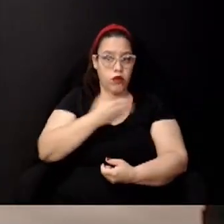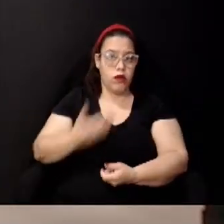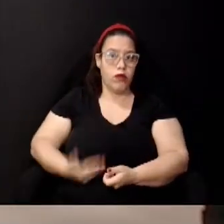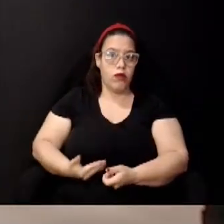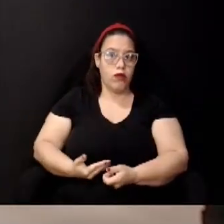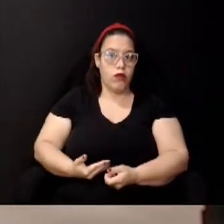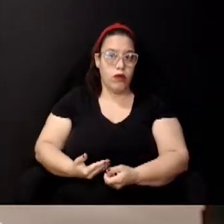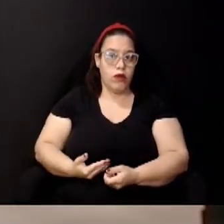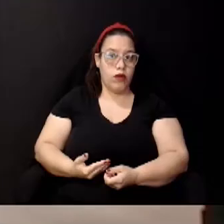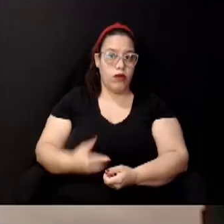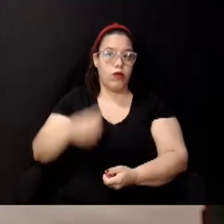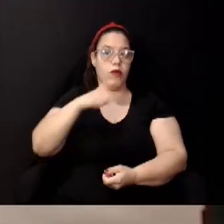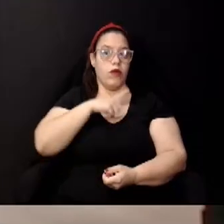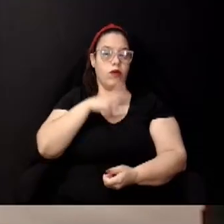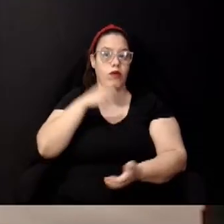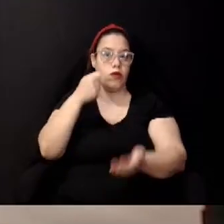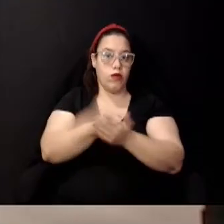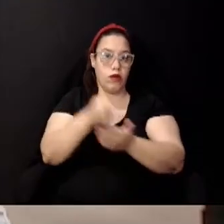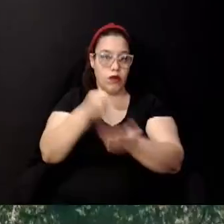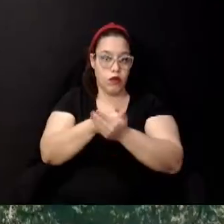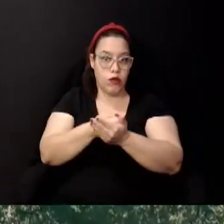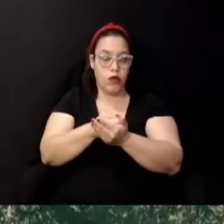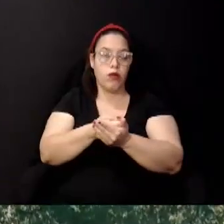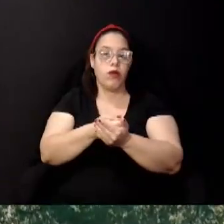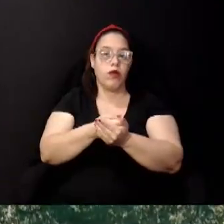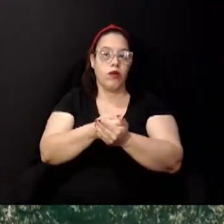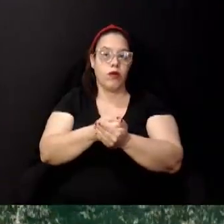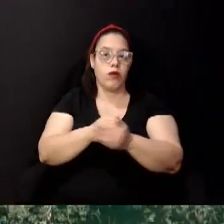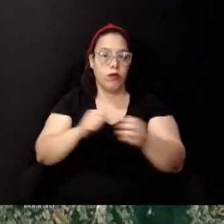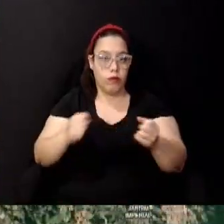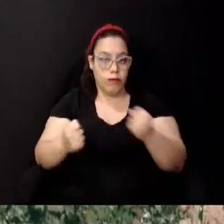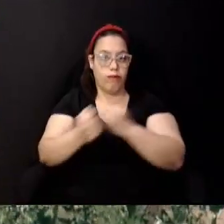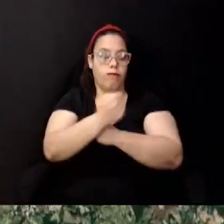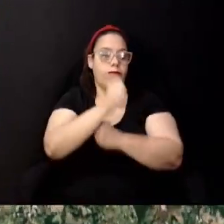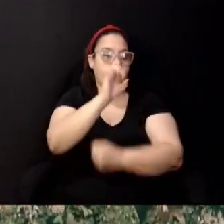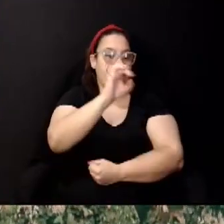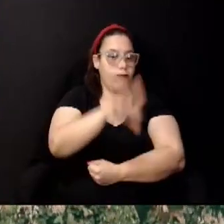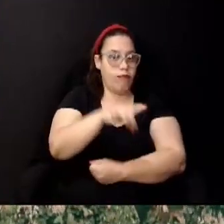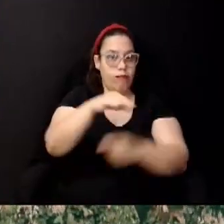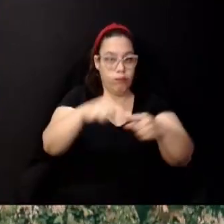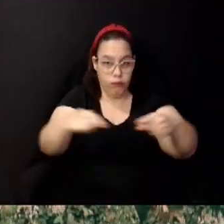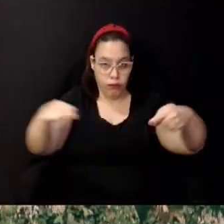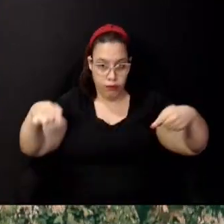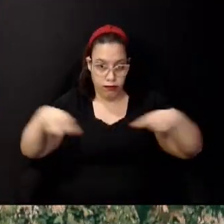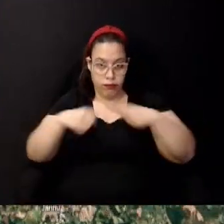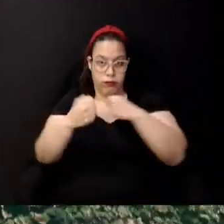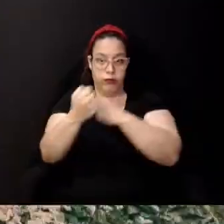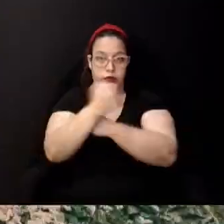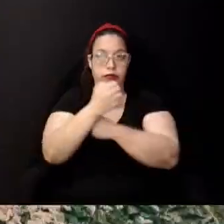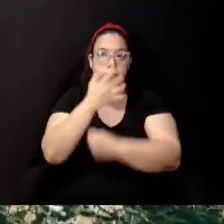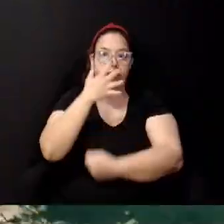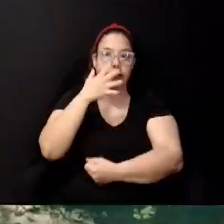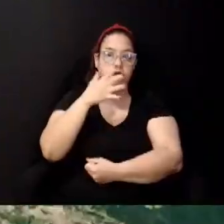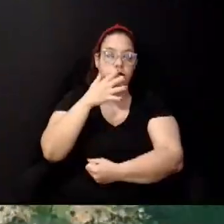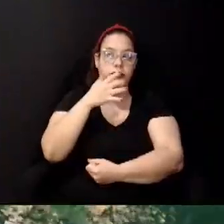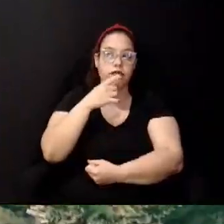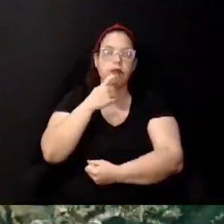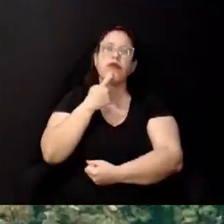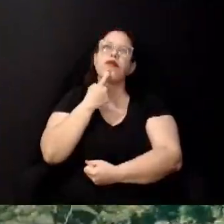uma efetividade nesse combate. Somente a área de proteção ambiental de Campinas abrange um total